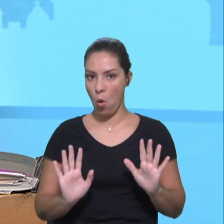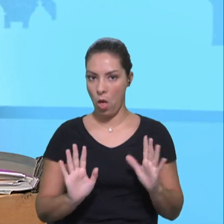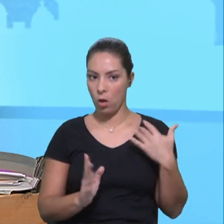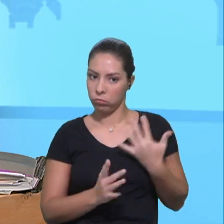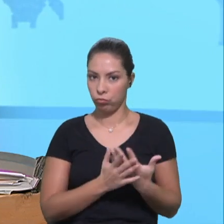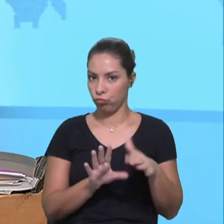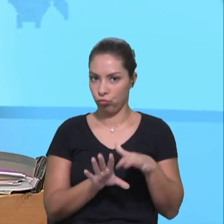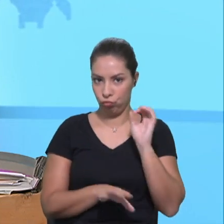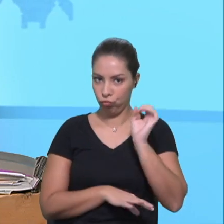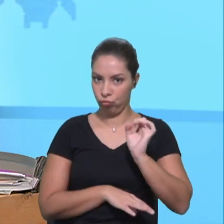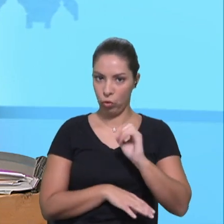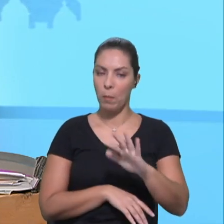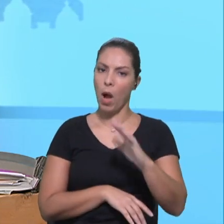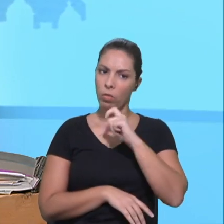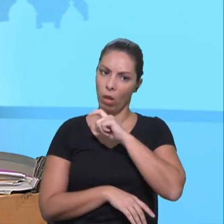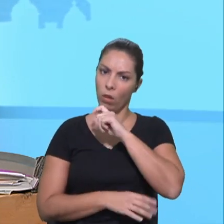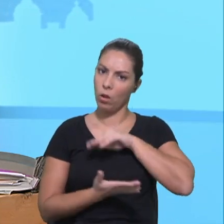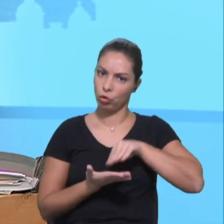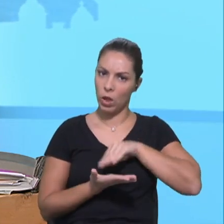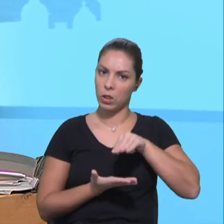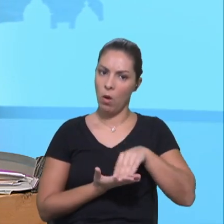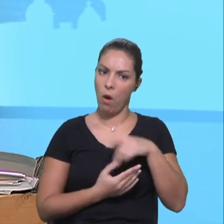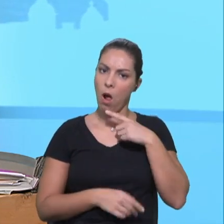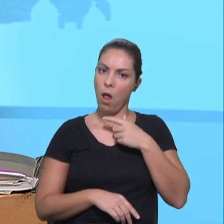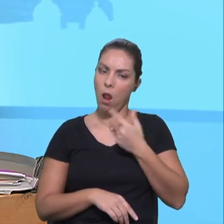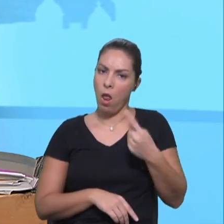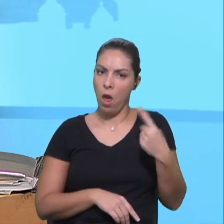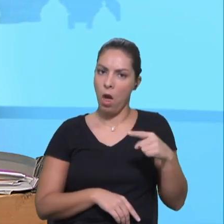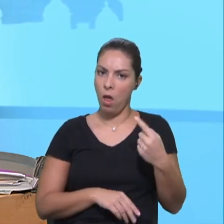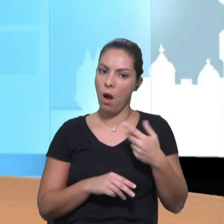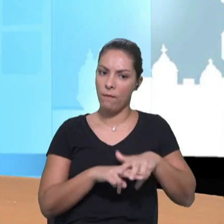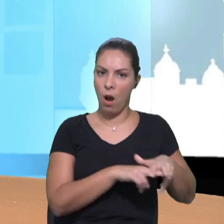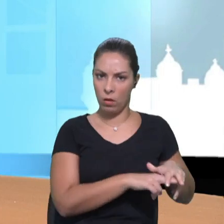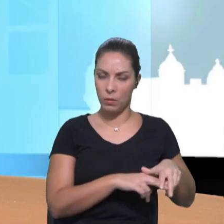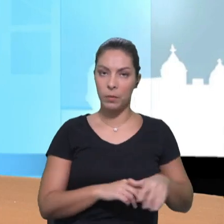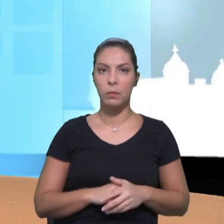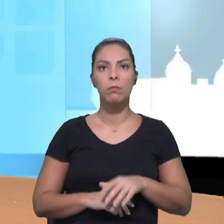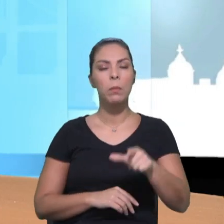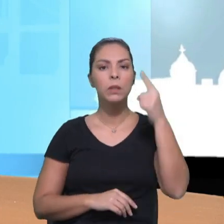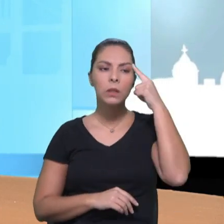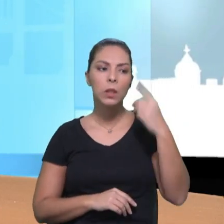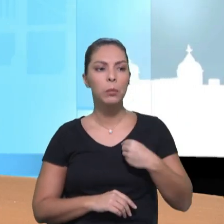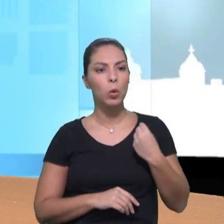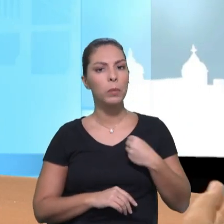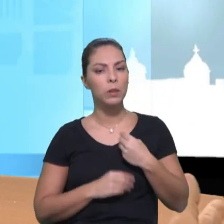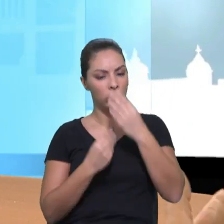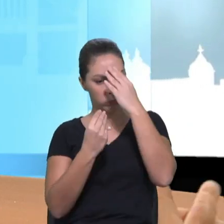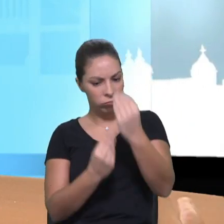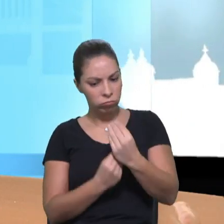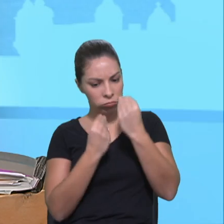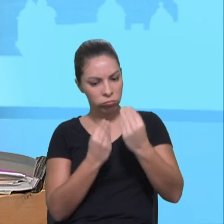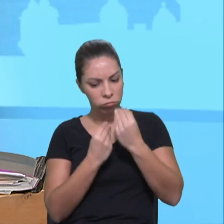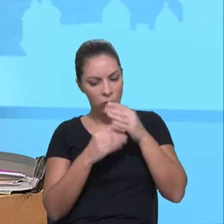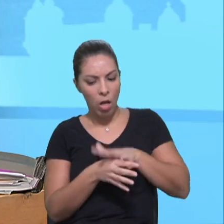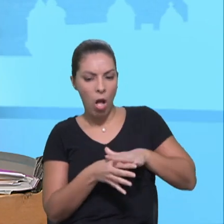ainda há lugar para as pessoas se inscreverem. Portanto, mostra a relevância e também a preocupação das pessoas se formarem nesta área. Exatamente,